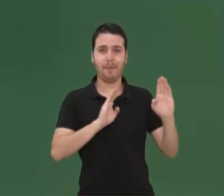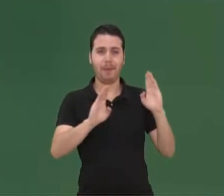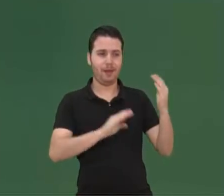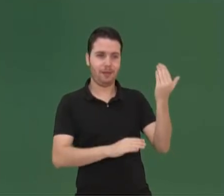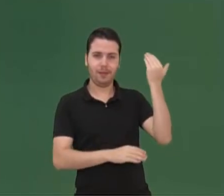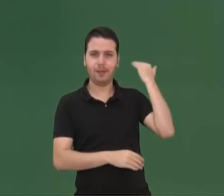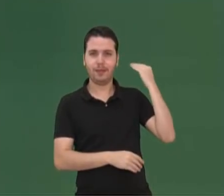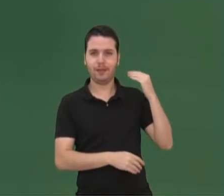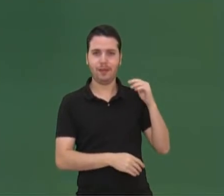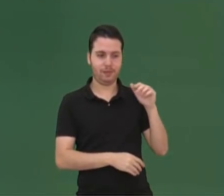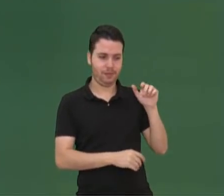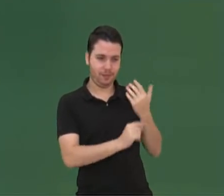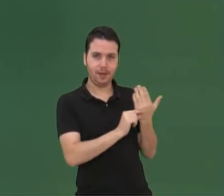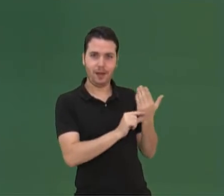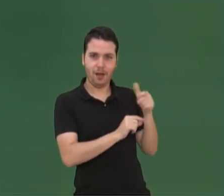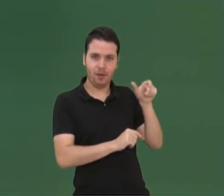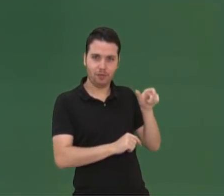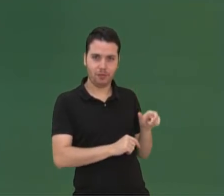Alves era pequeno,